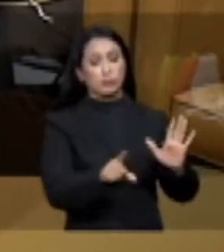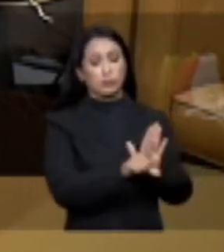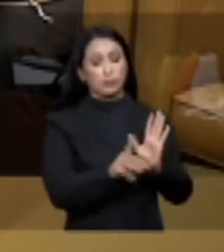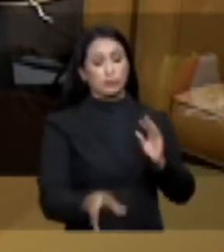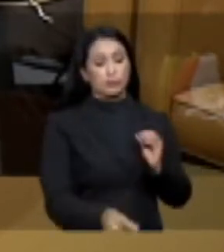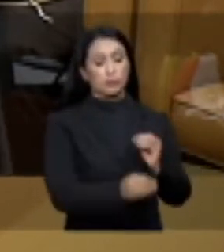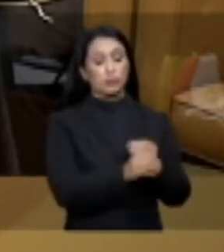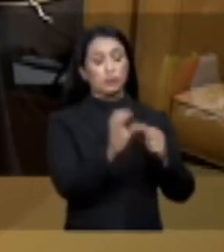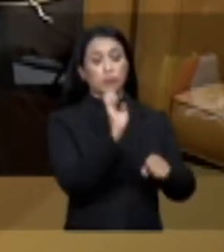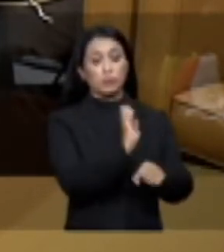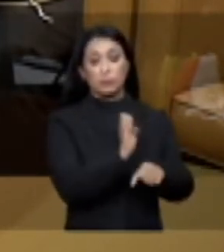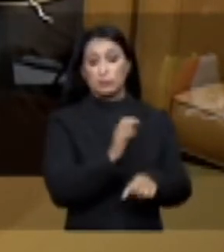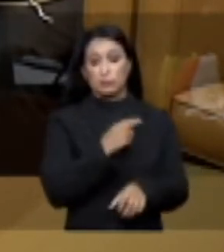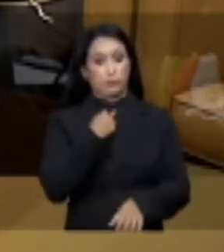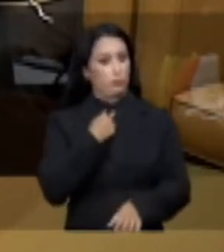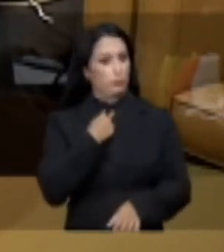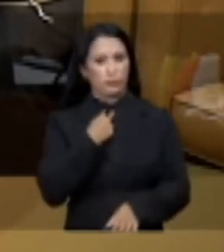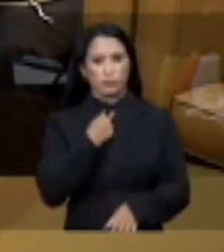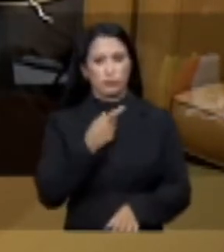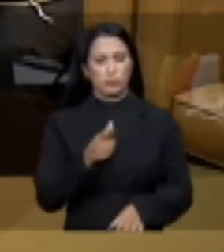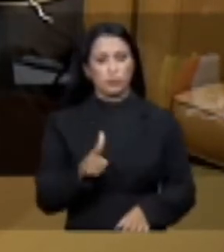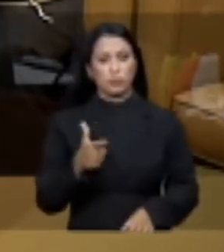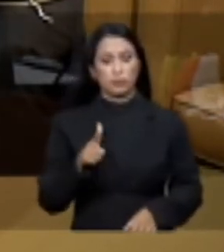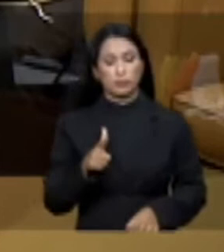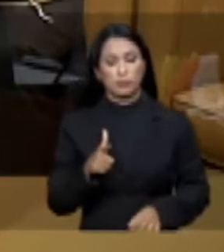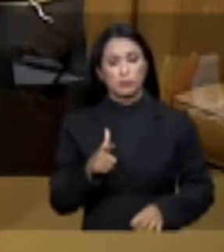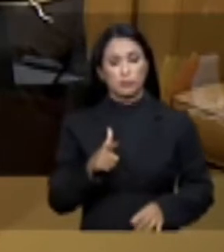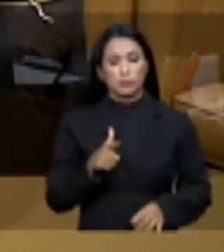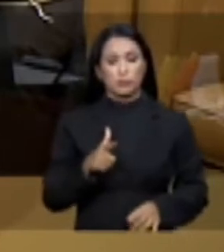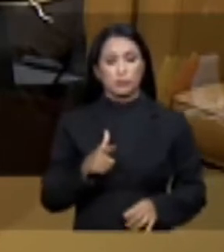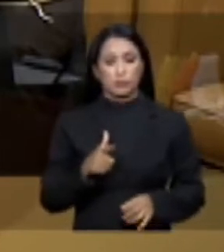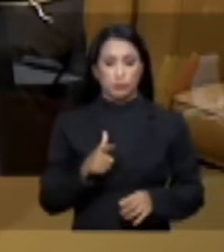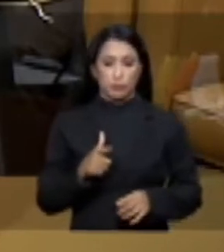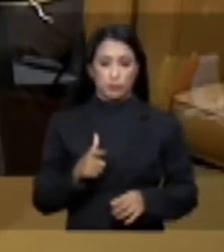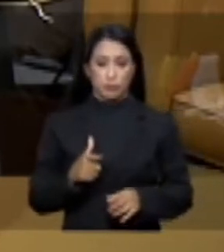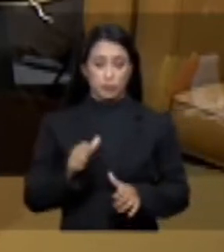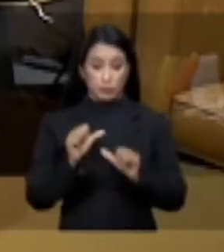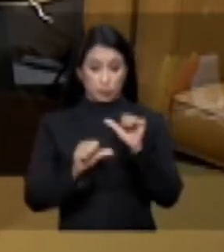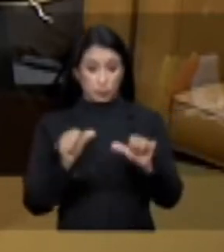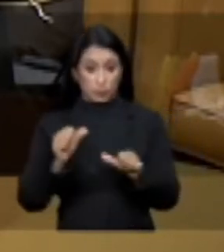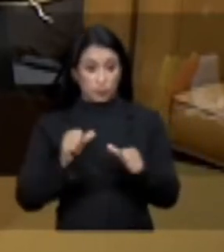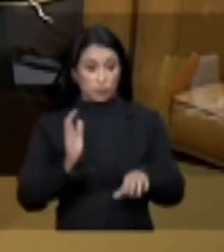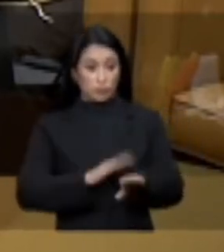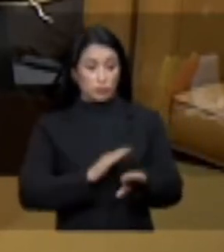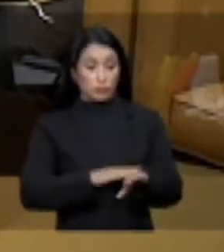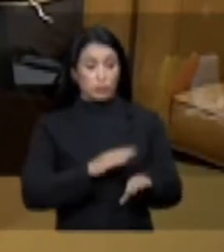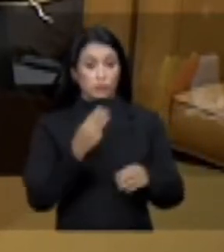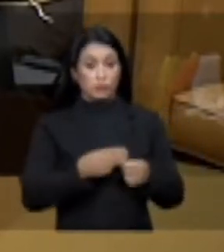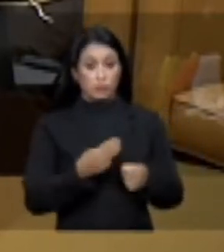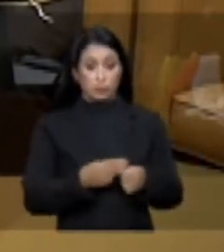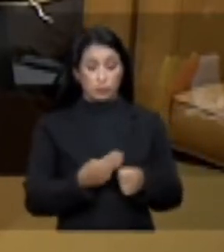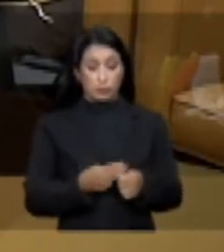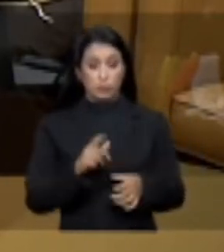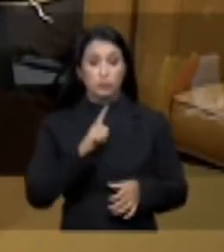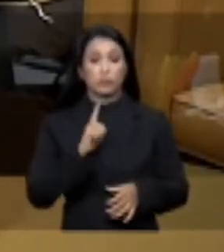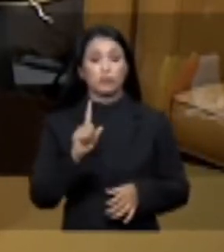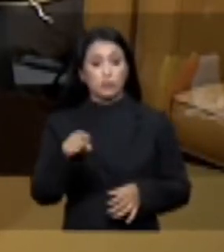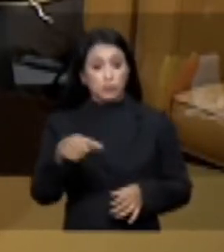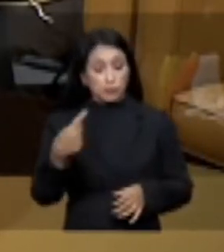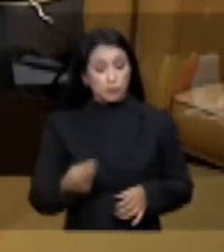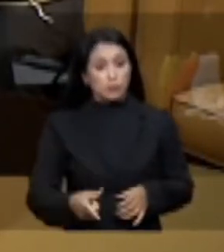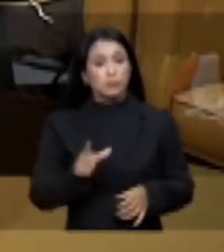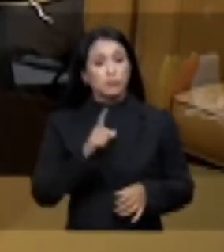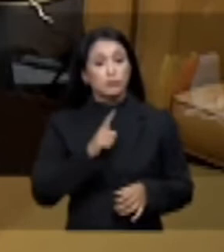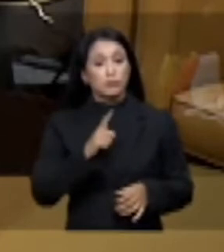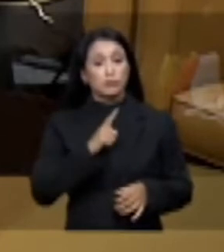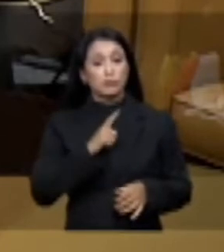complementar estadual, não é capaz de vulnerar a autonomia municipal. Passando para uma segunda forma de prestação regionalizada, temos